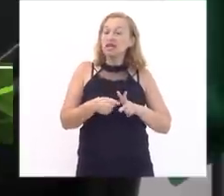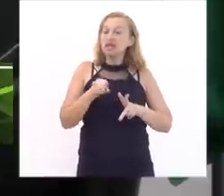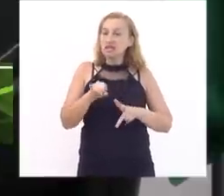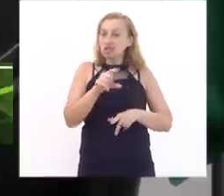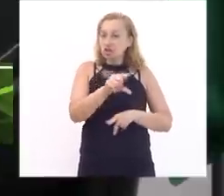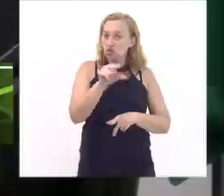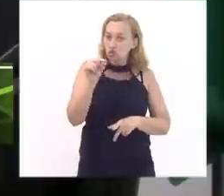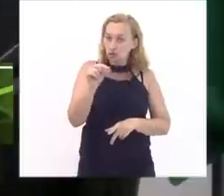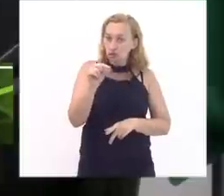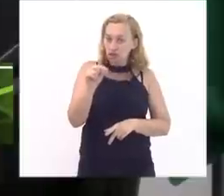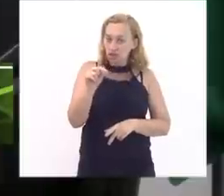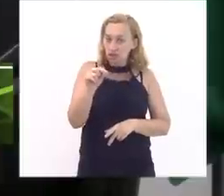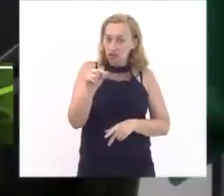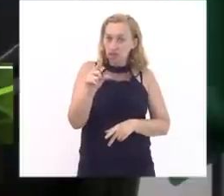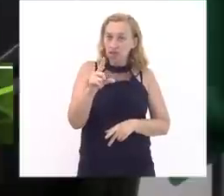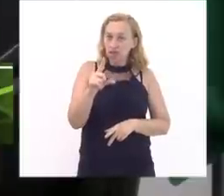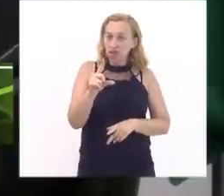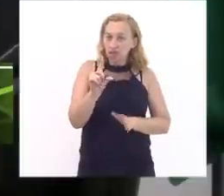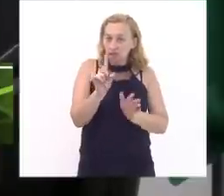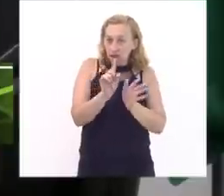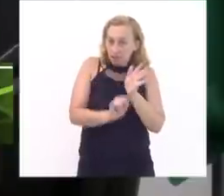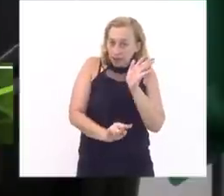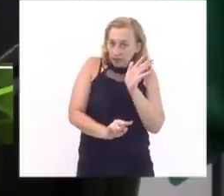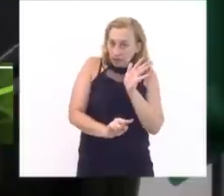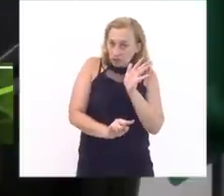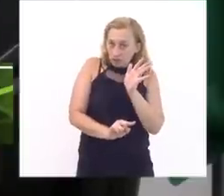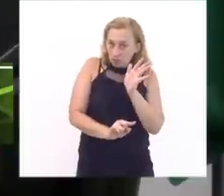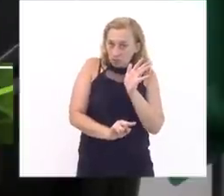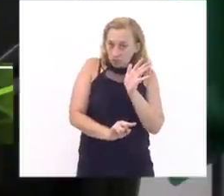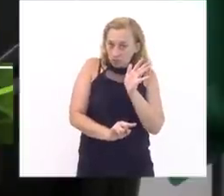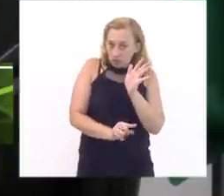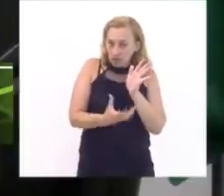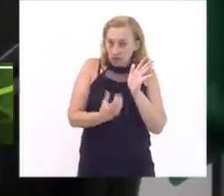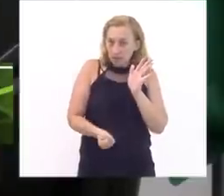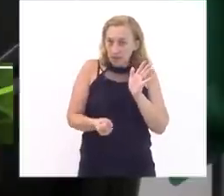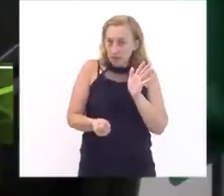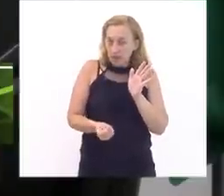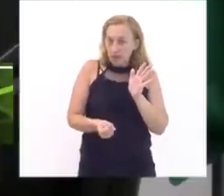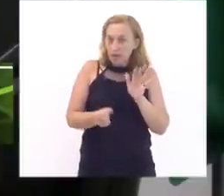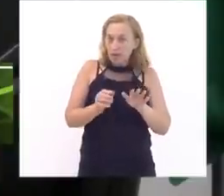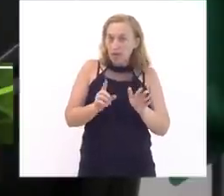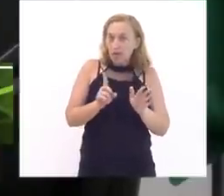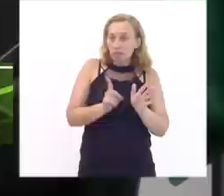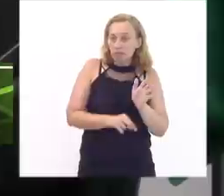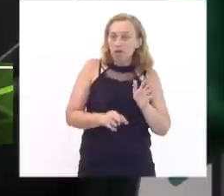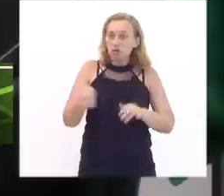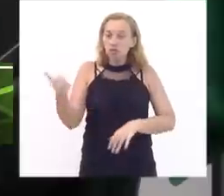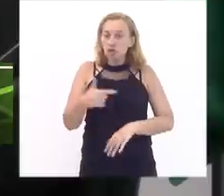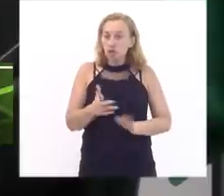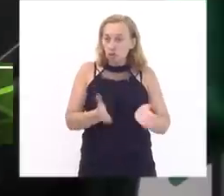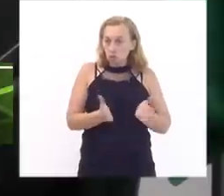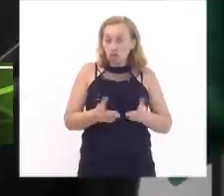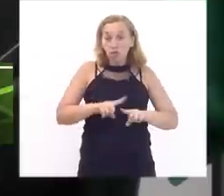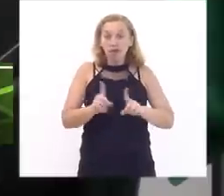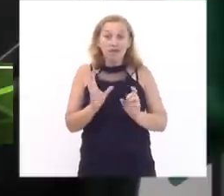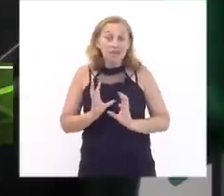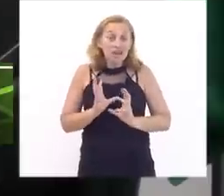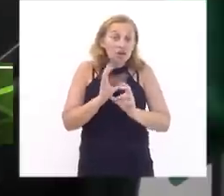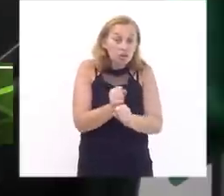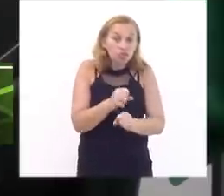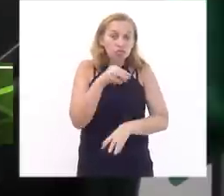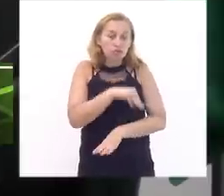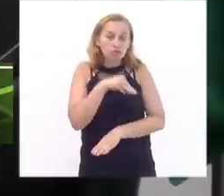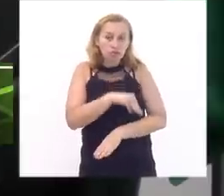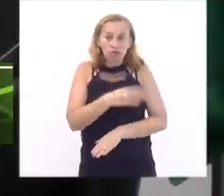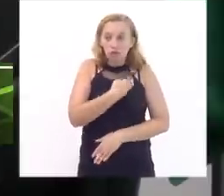optassem, eles iam ganhar menos do que o que ganham hoje. Mas é conta, e conta é matemática. Então,